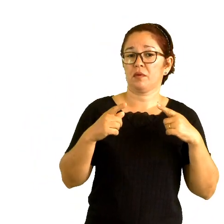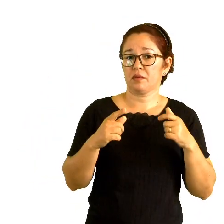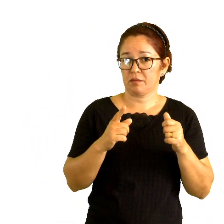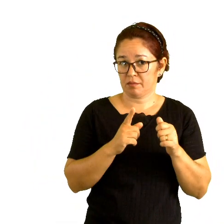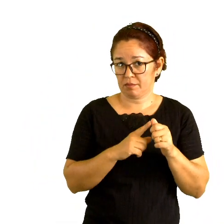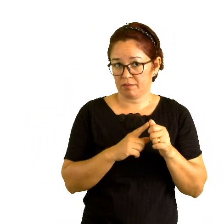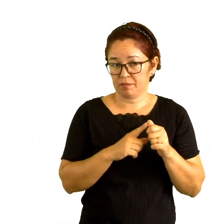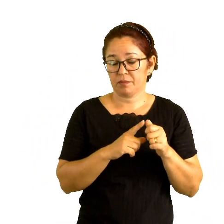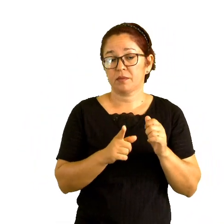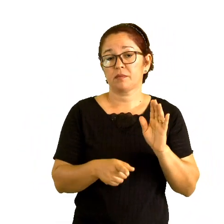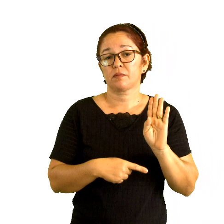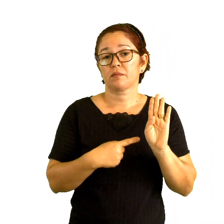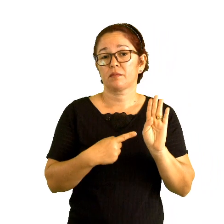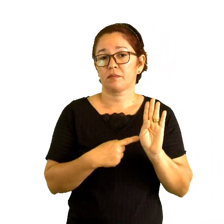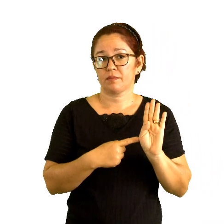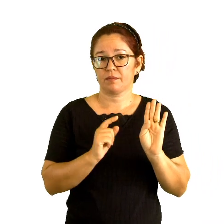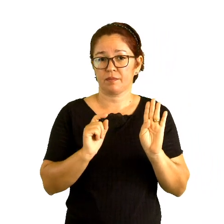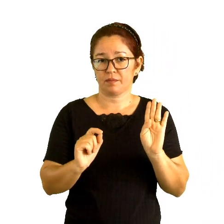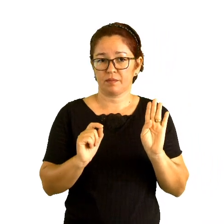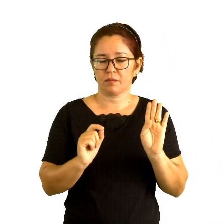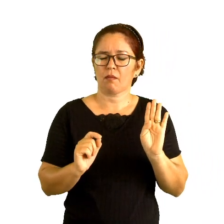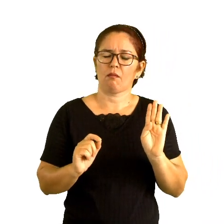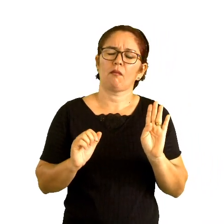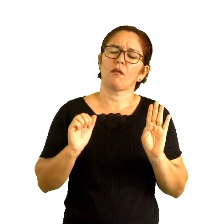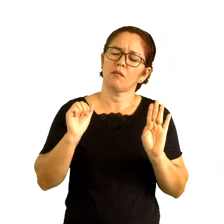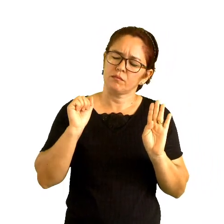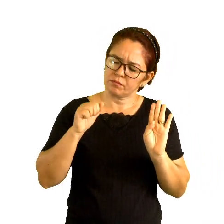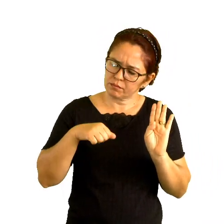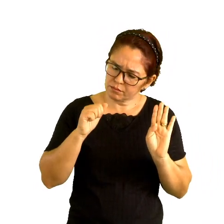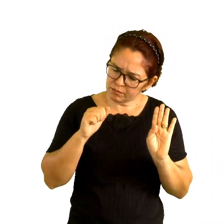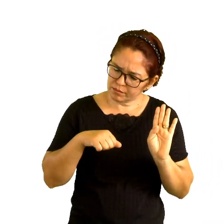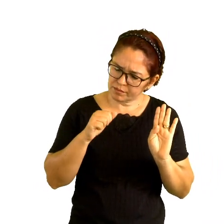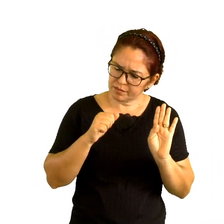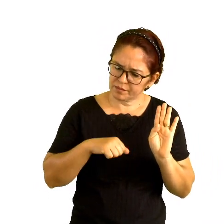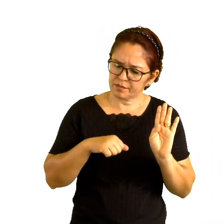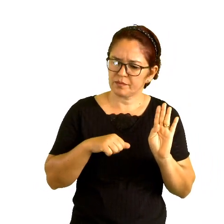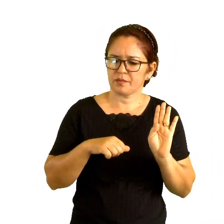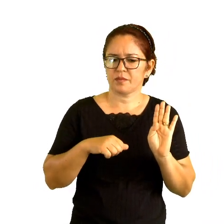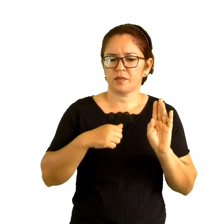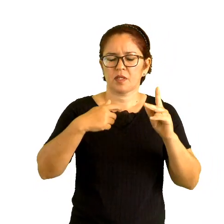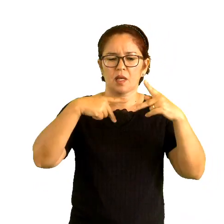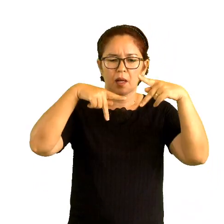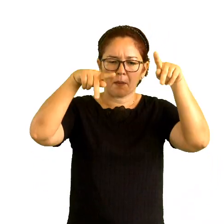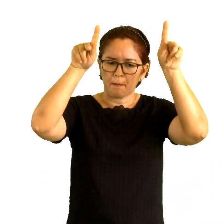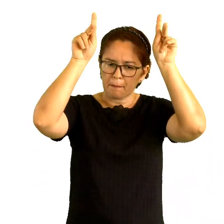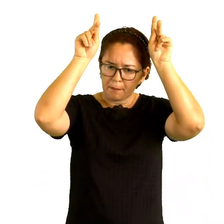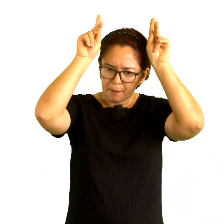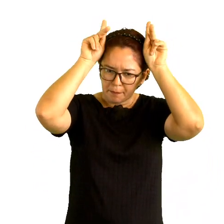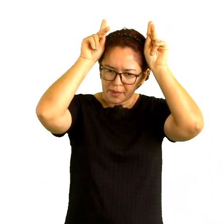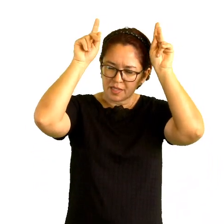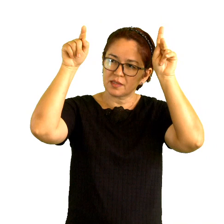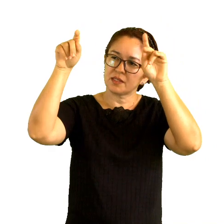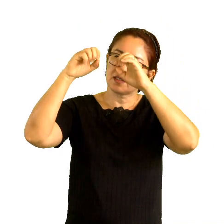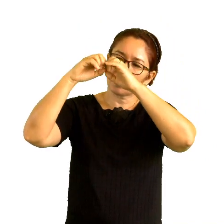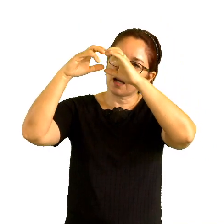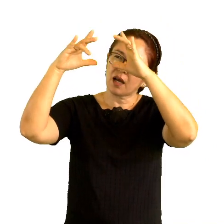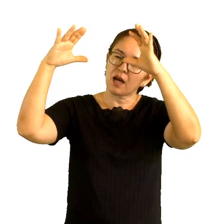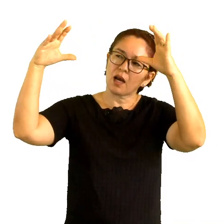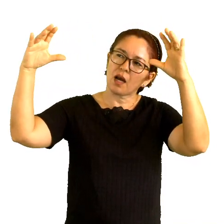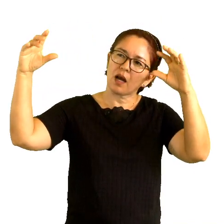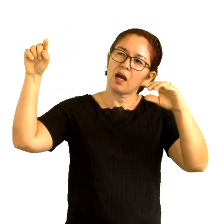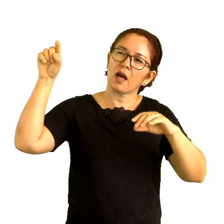essa. B, sim, pois as princesas de conto de fada